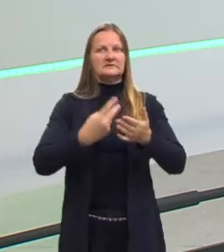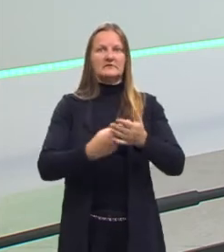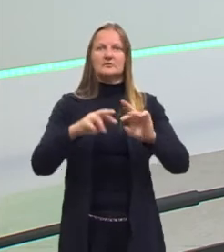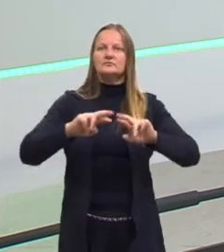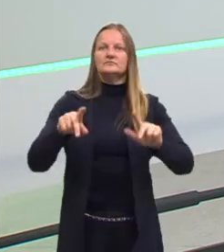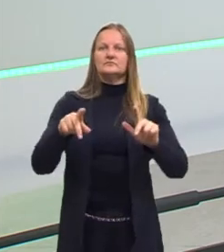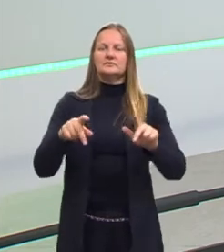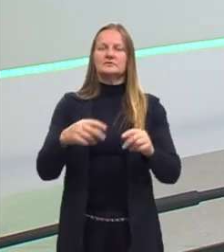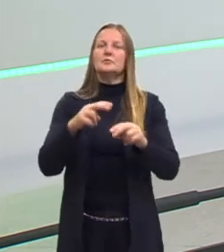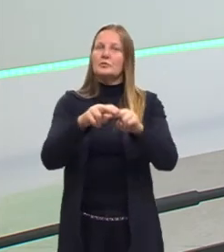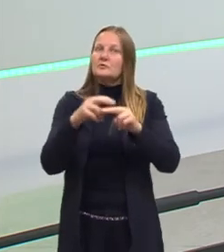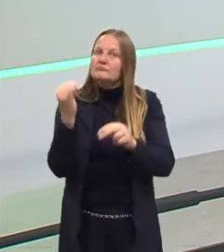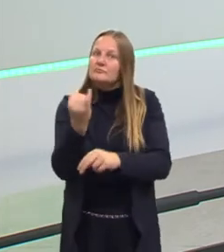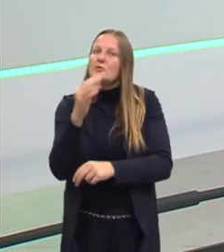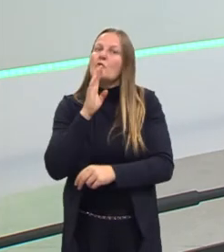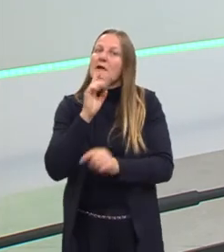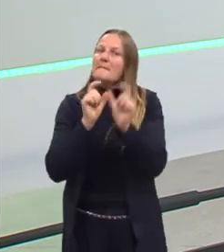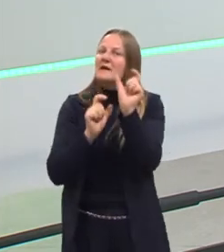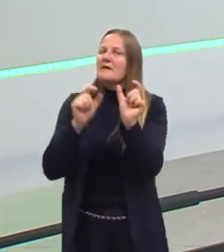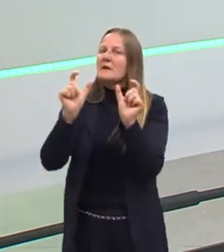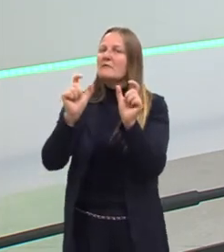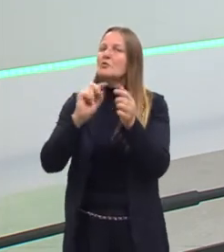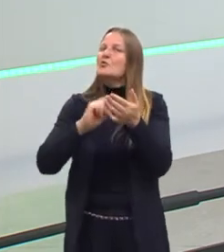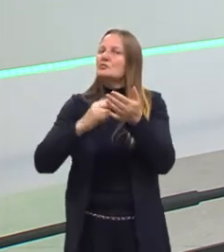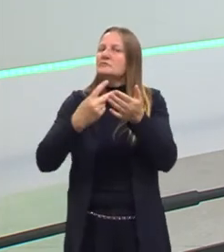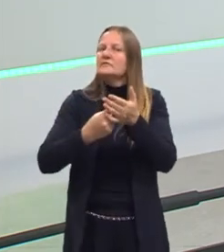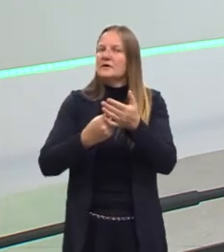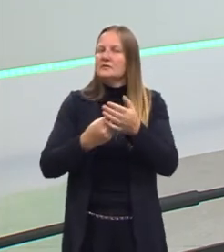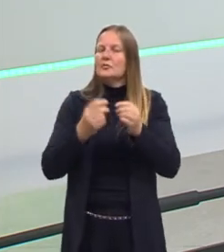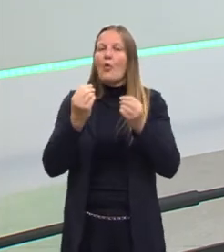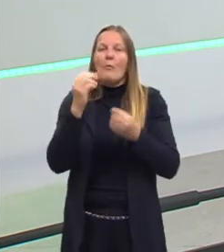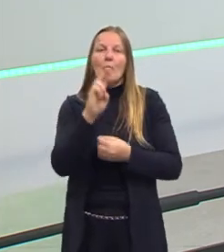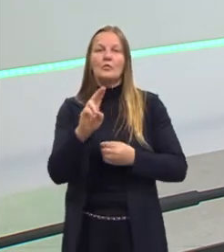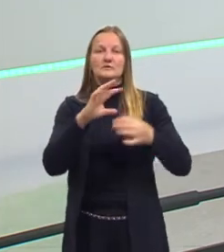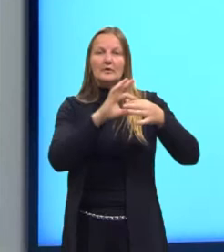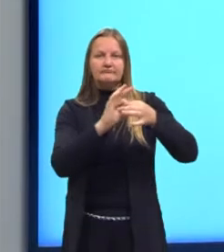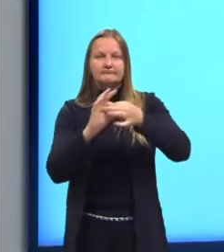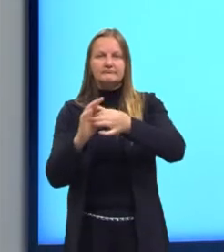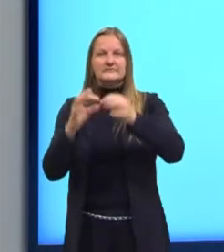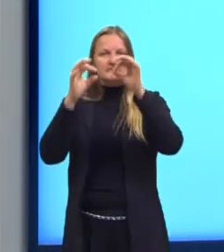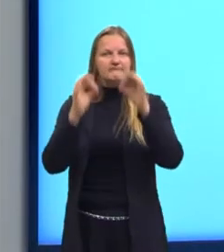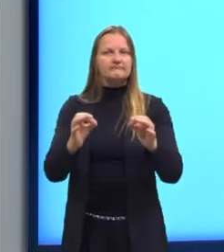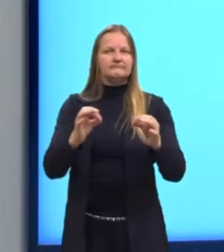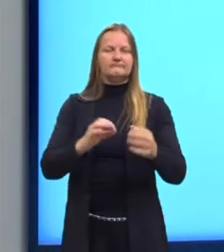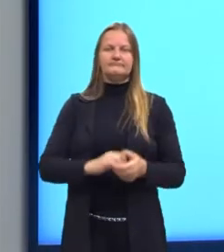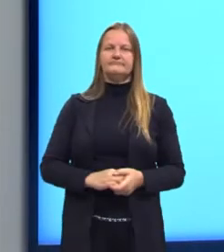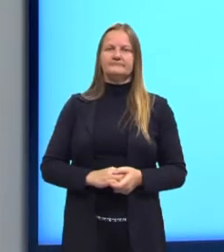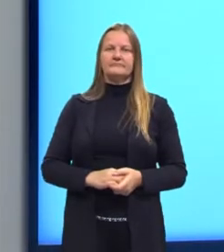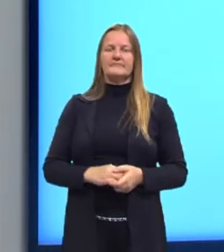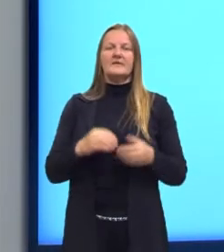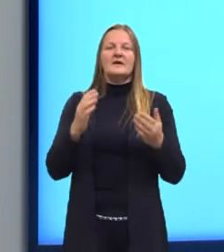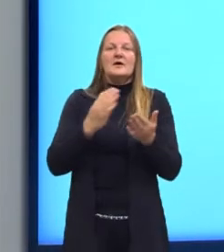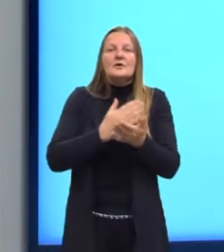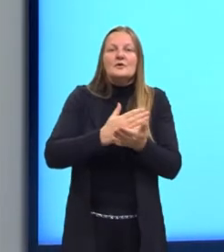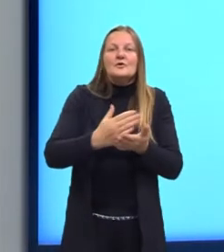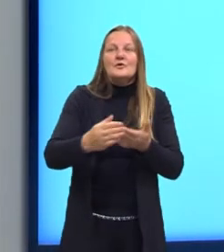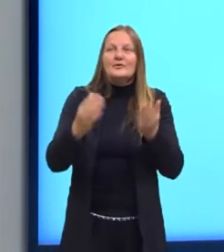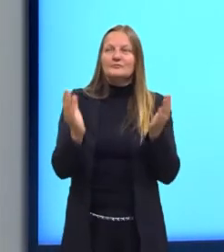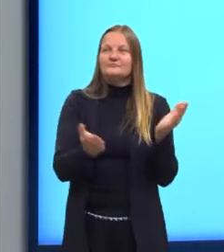muito bem dito isso nós partimos para